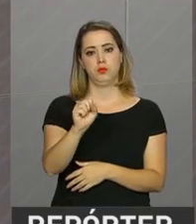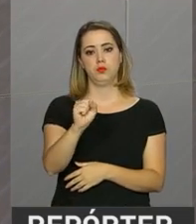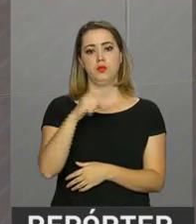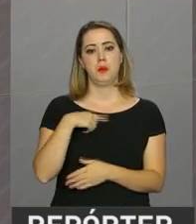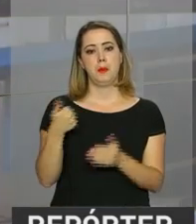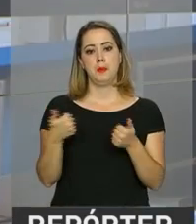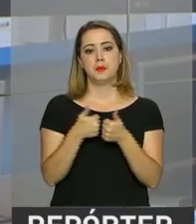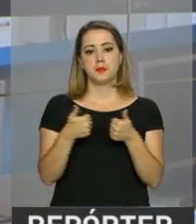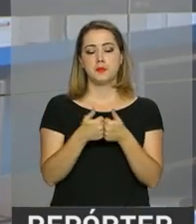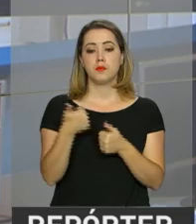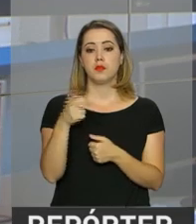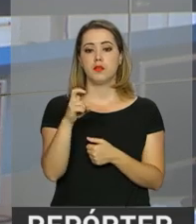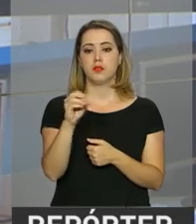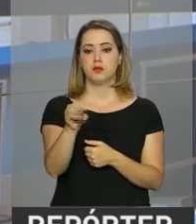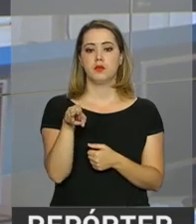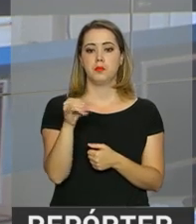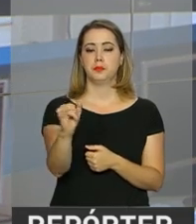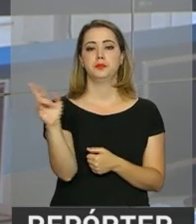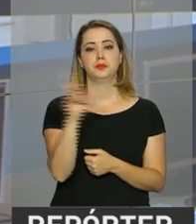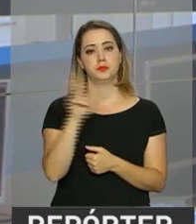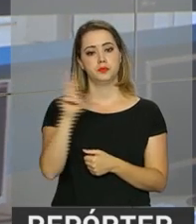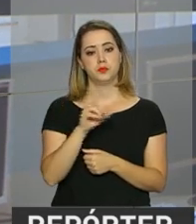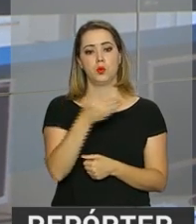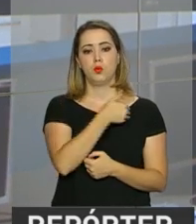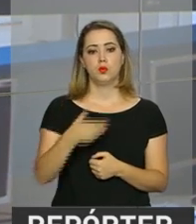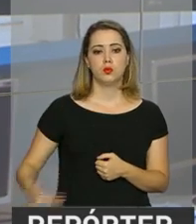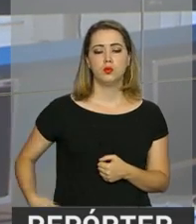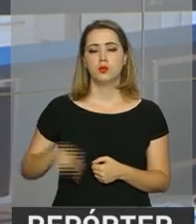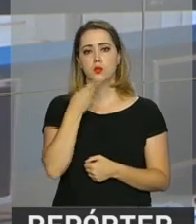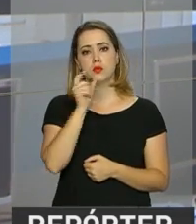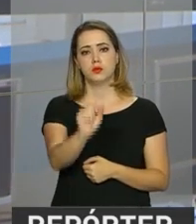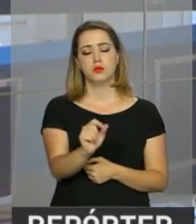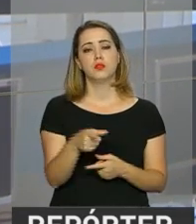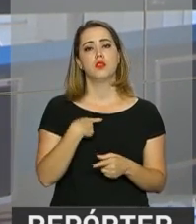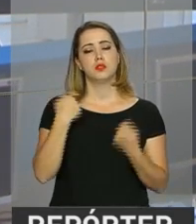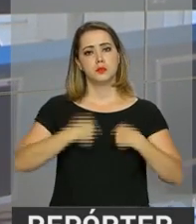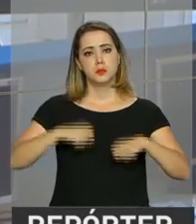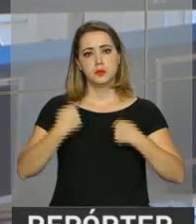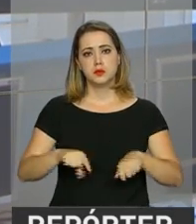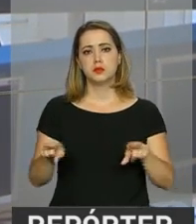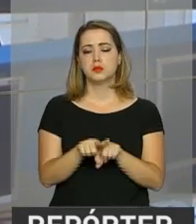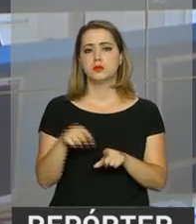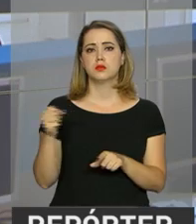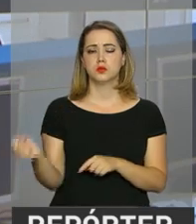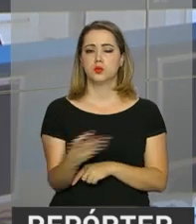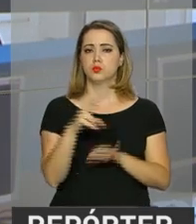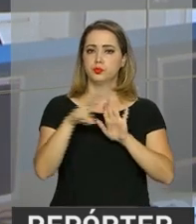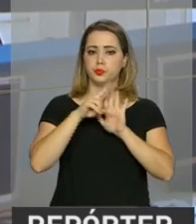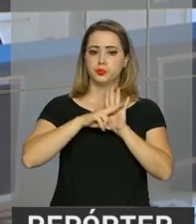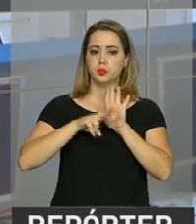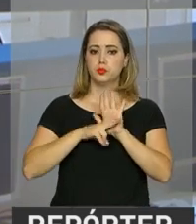ficou próximo de R 150 bilhões deais para o governo esse dado reforça necessidade de reformas